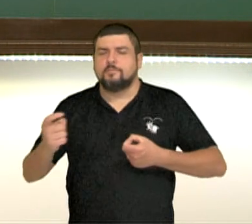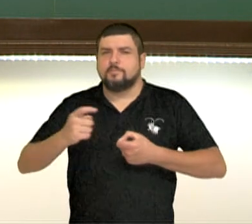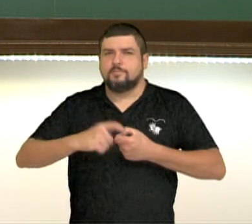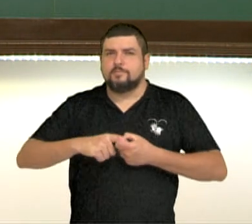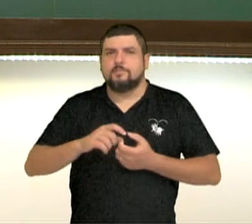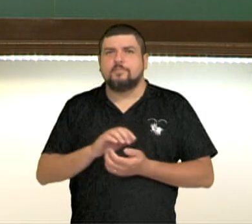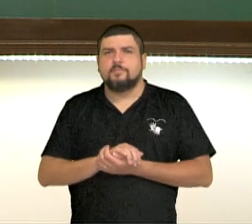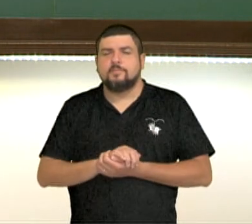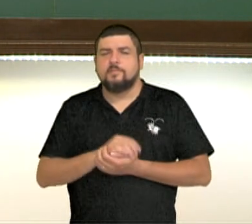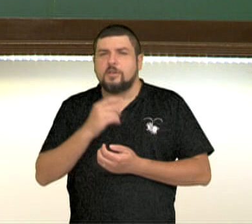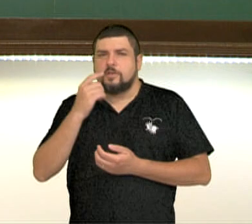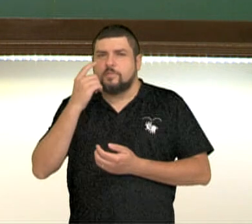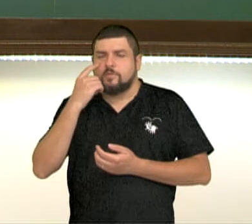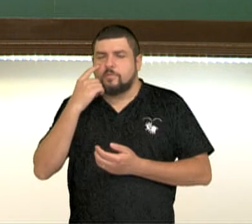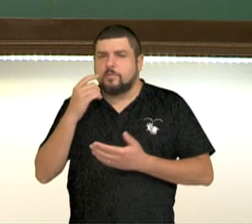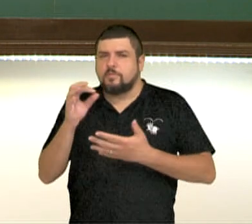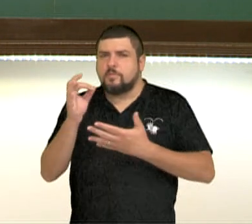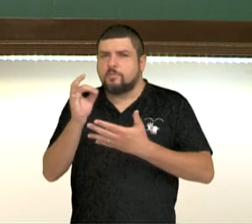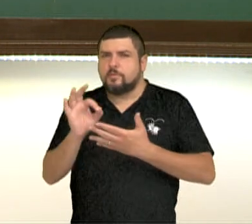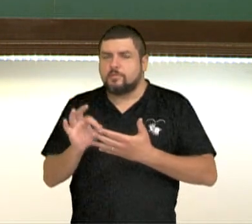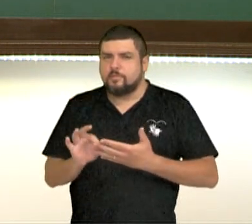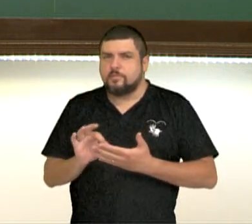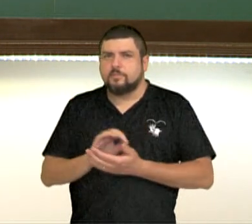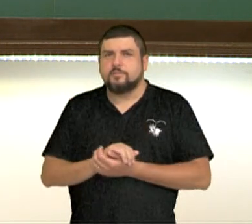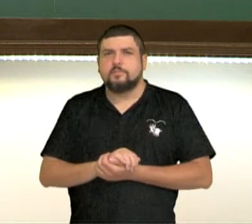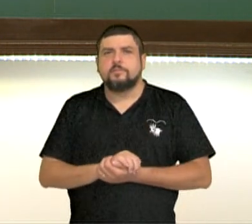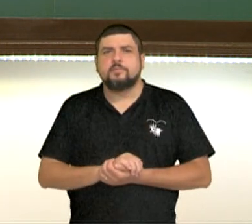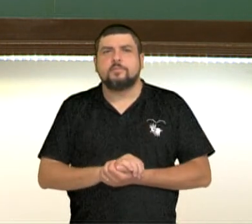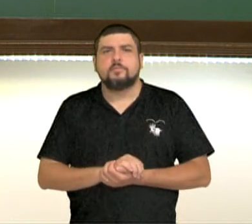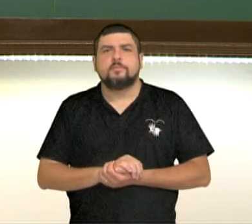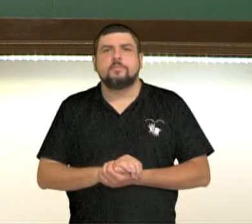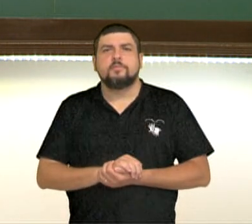Voltei. Vamos conferir se você acertou.